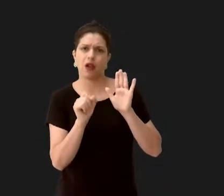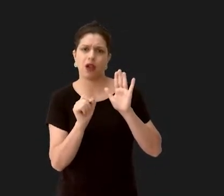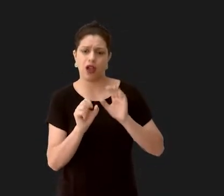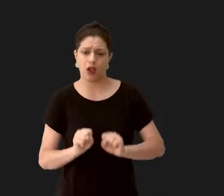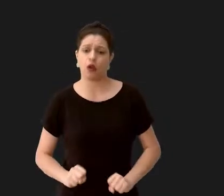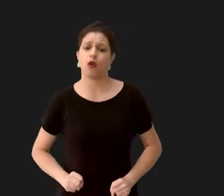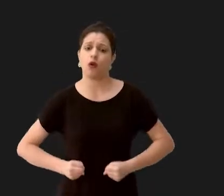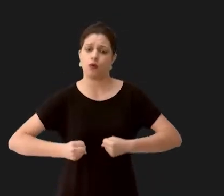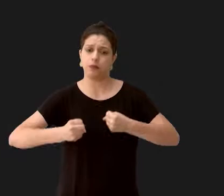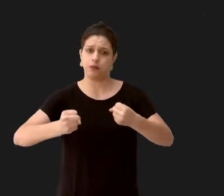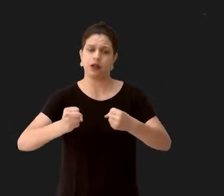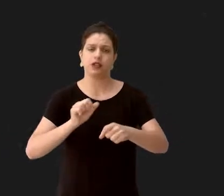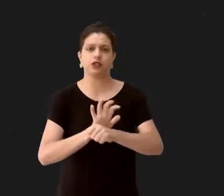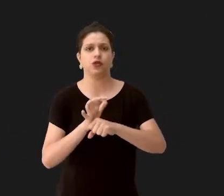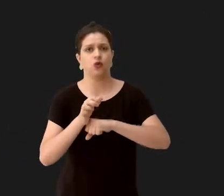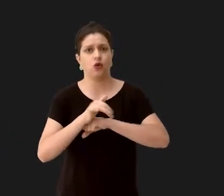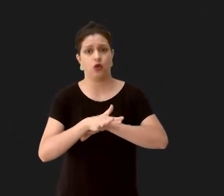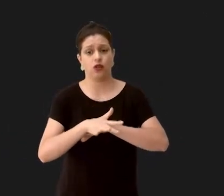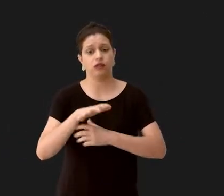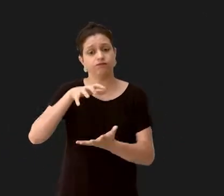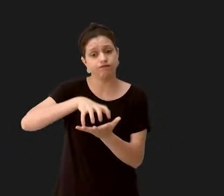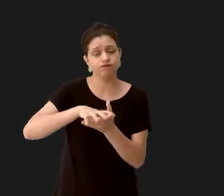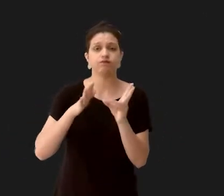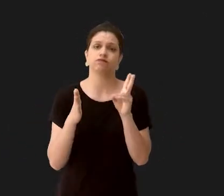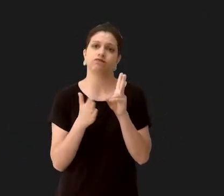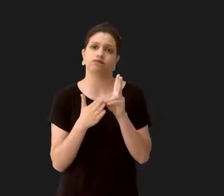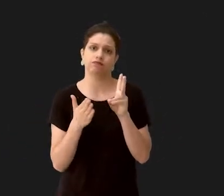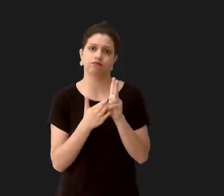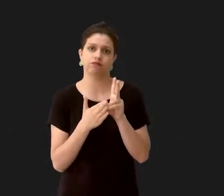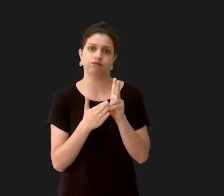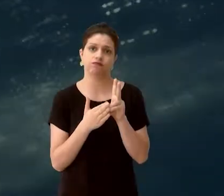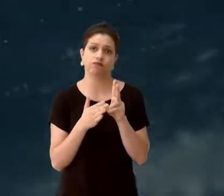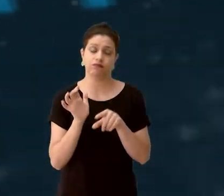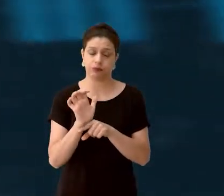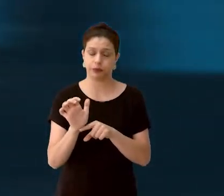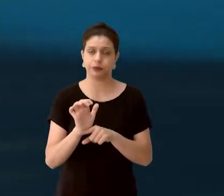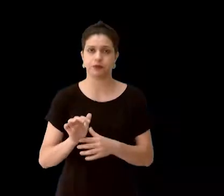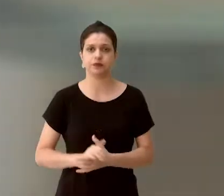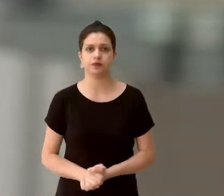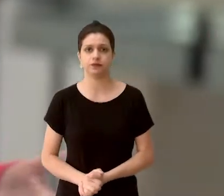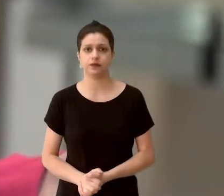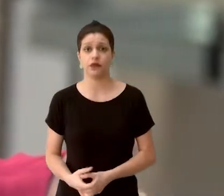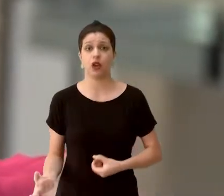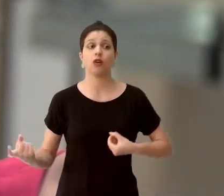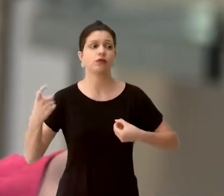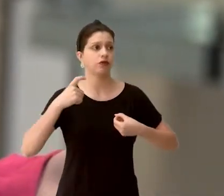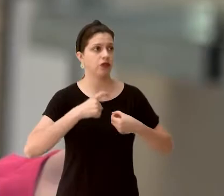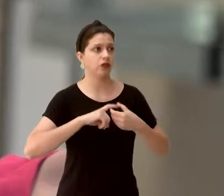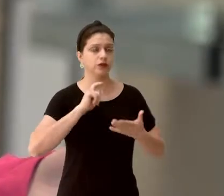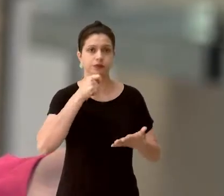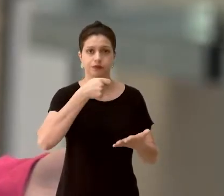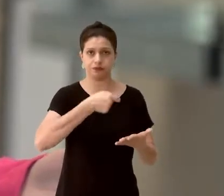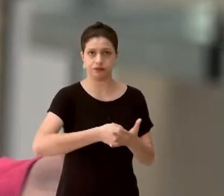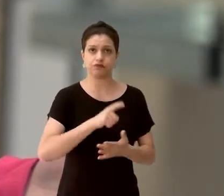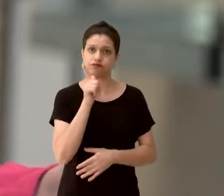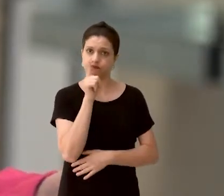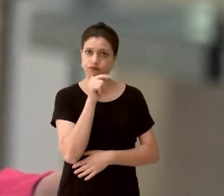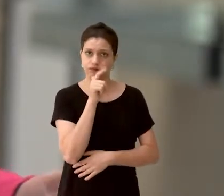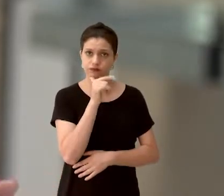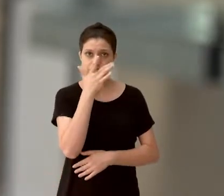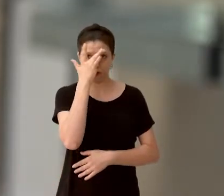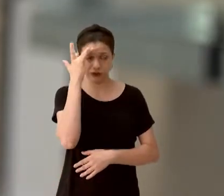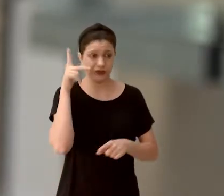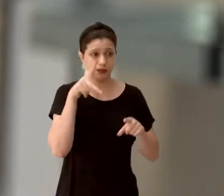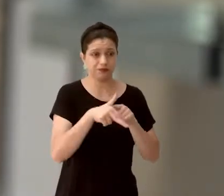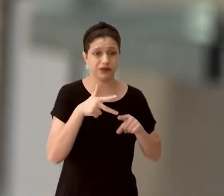plano detalhado de combate ao coronavírus nas aldeias do estado. A volta da cobrança de tarifas de água